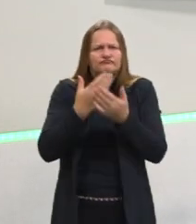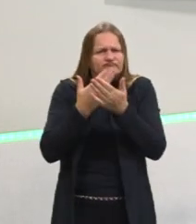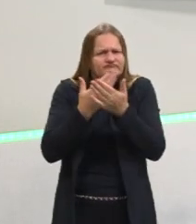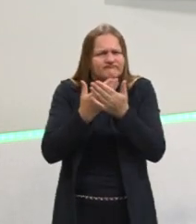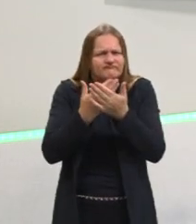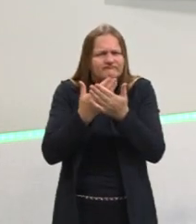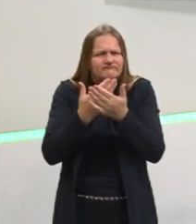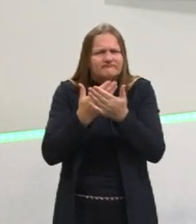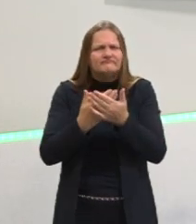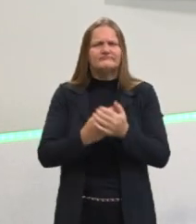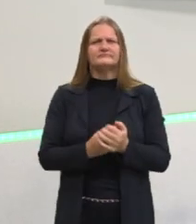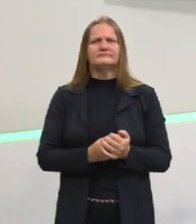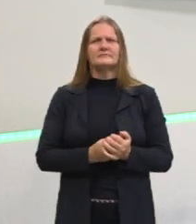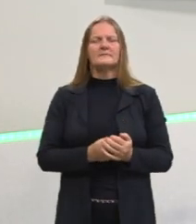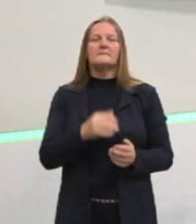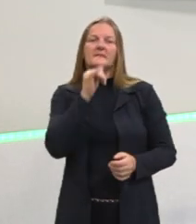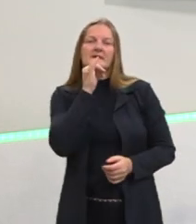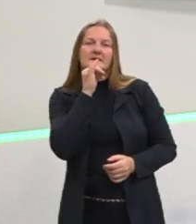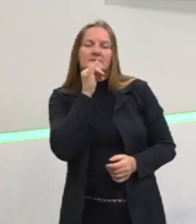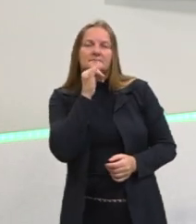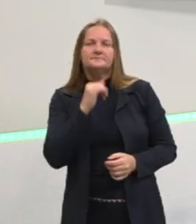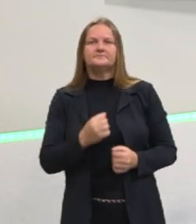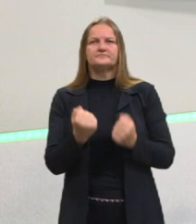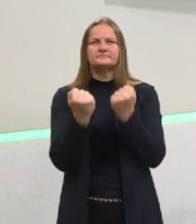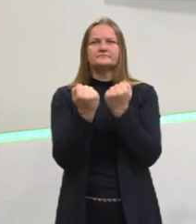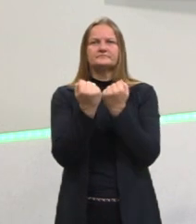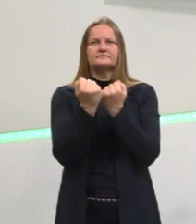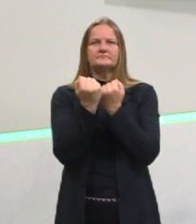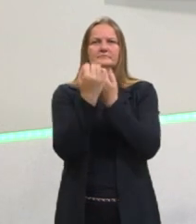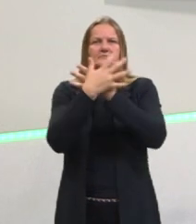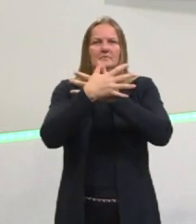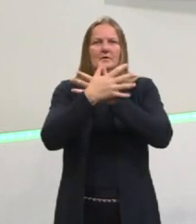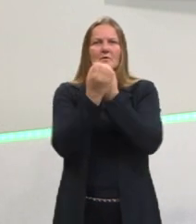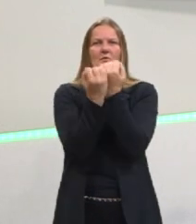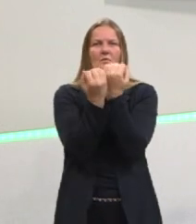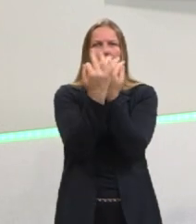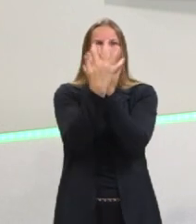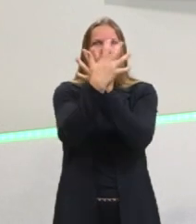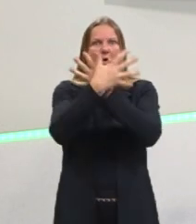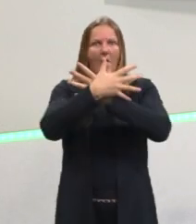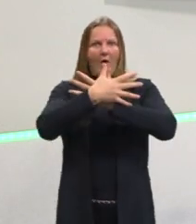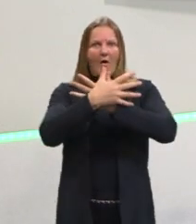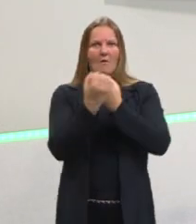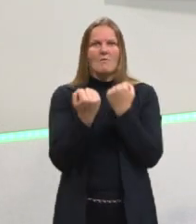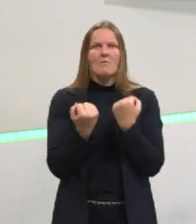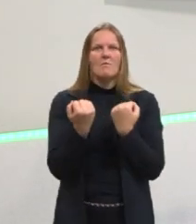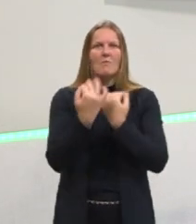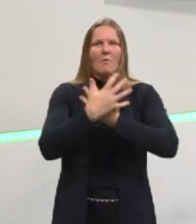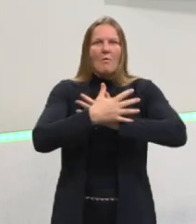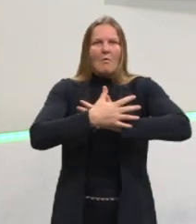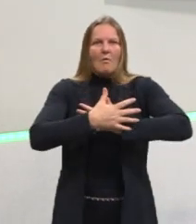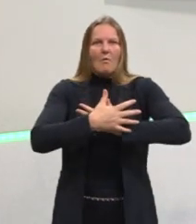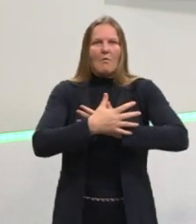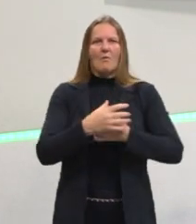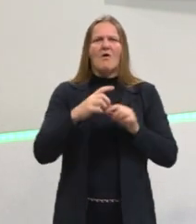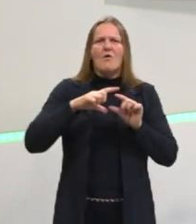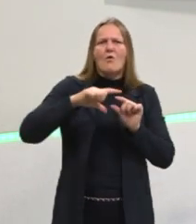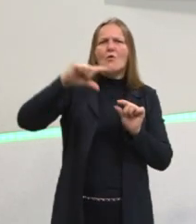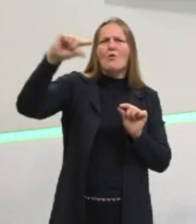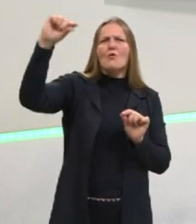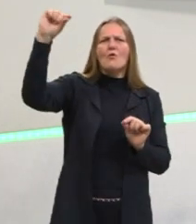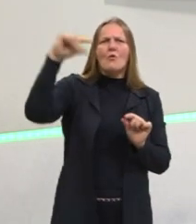então por exemplo por favores a eles tem aquelas Caldas aquelas pumas longas